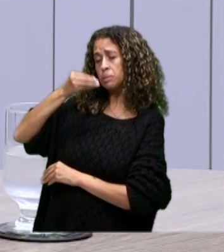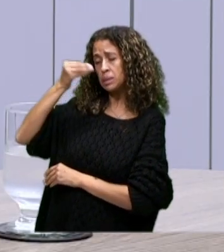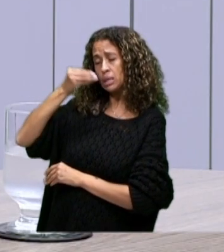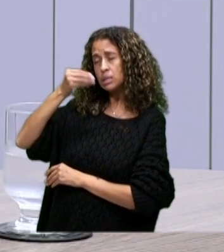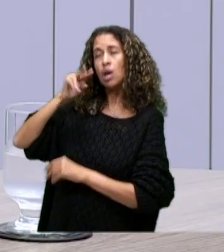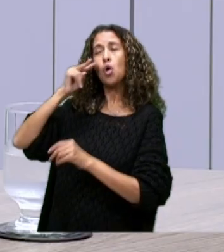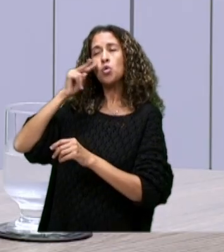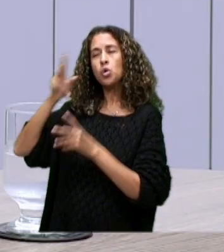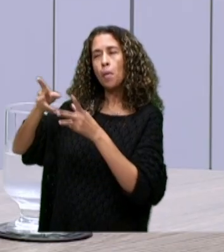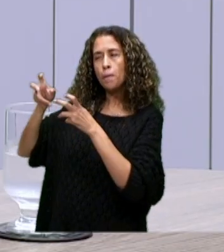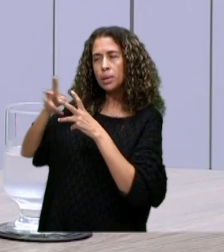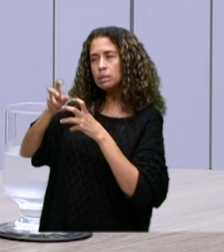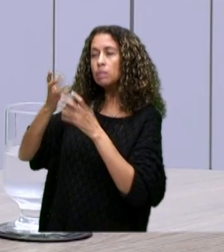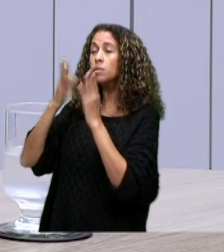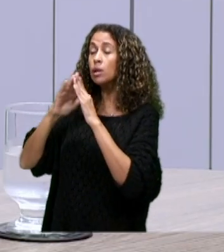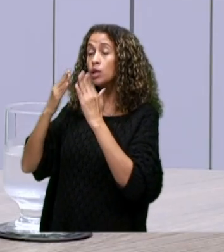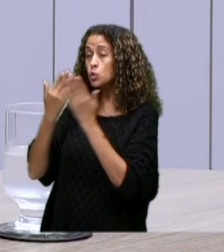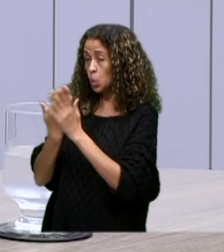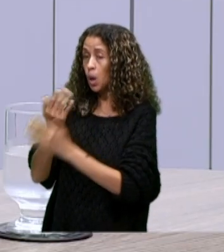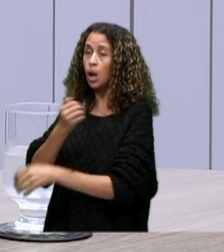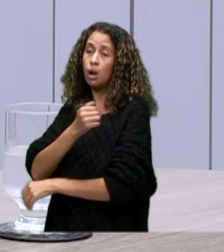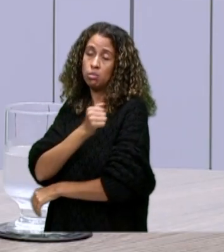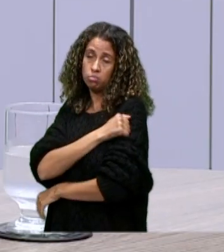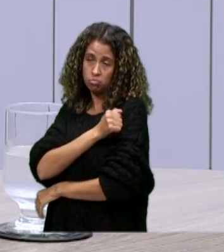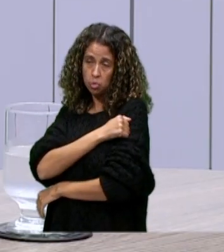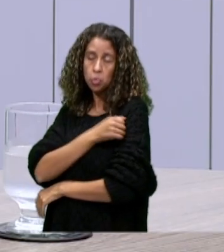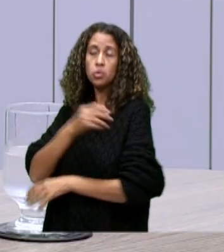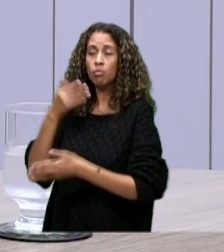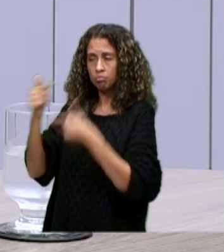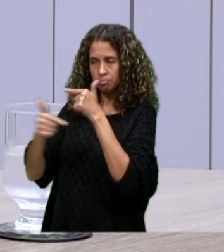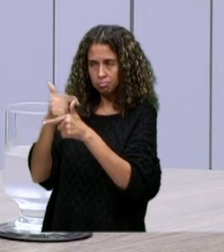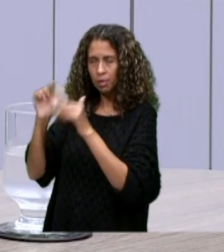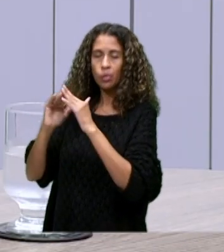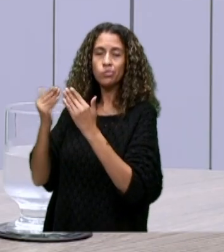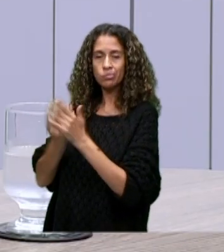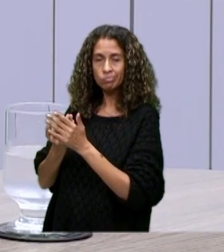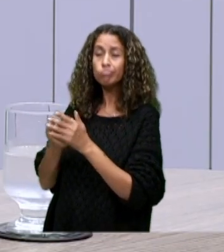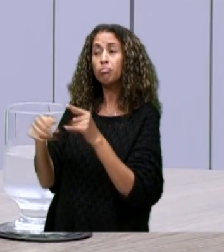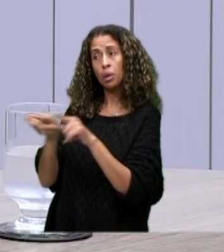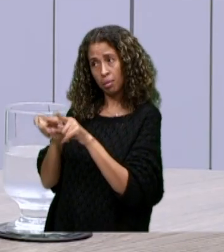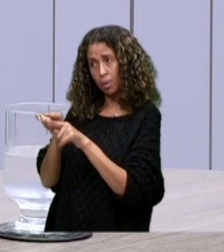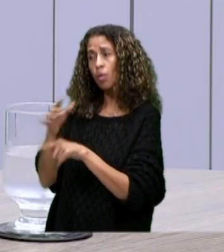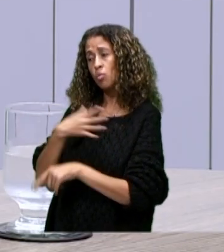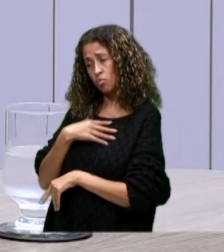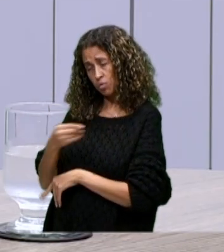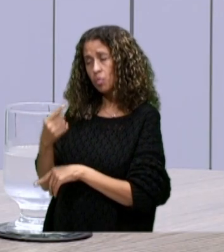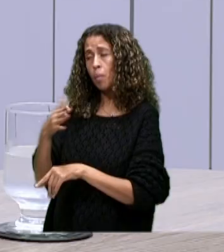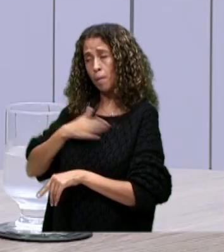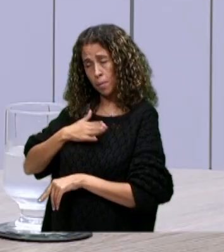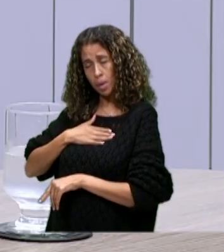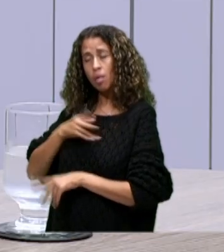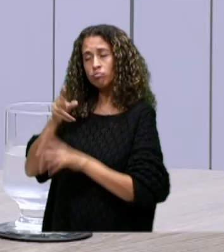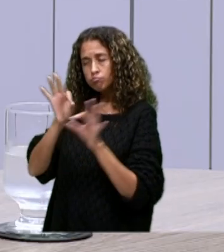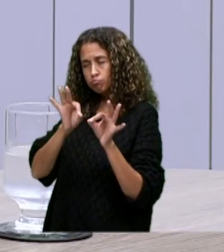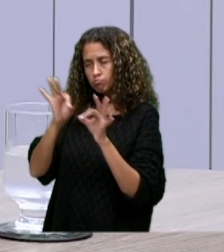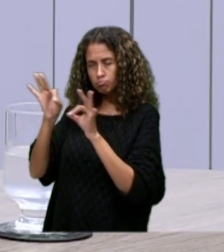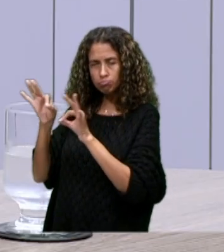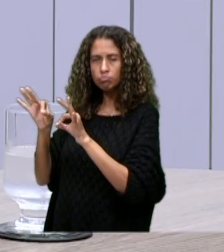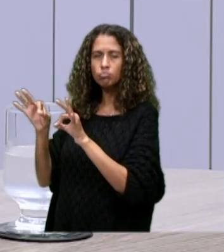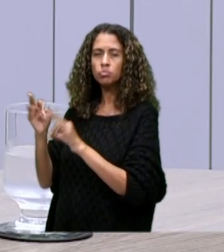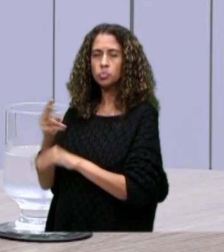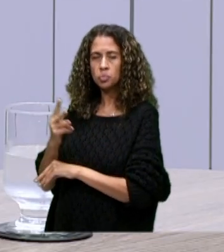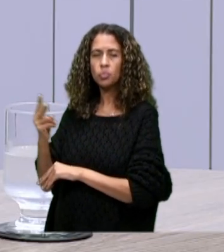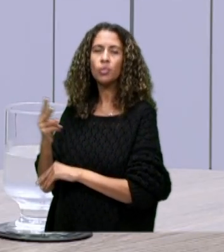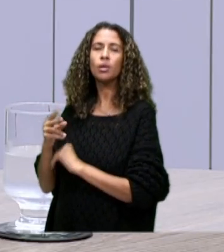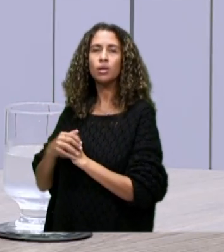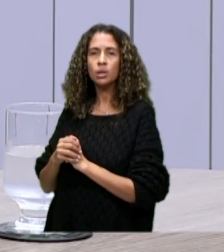que eu vejo das crianças das escolas que eu trabalho, bastante dos meus filhos também, que eu vejo eles, do que eu via, né, quando eles estavam com 15.